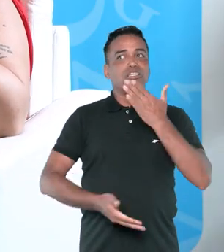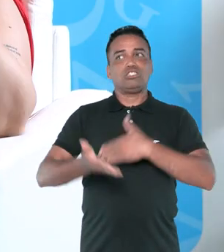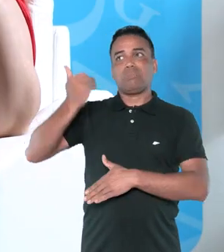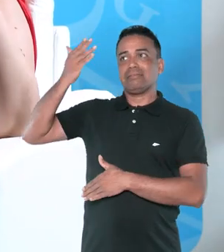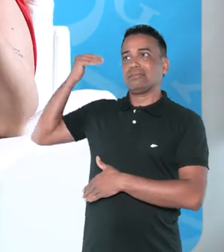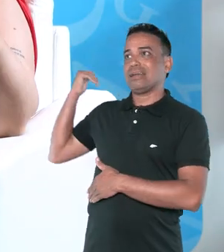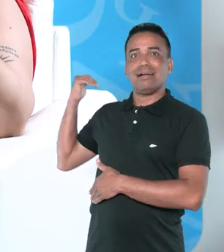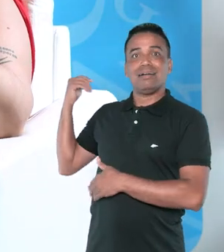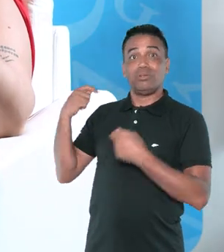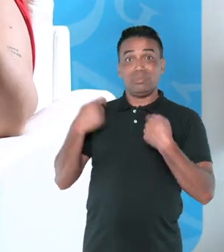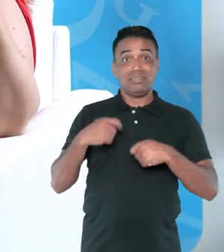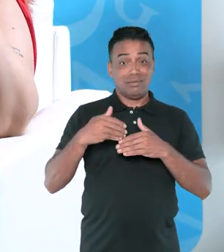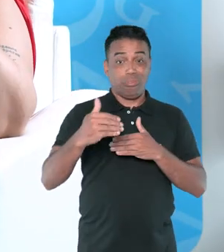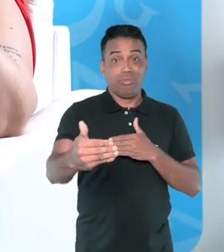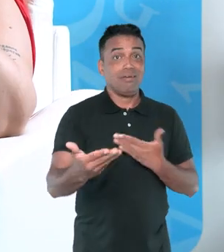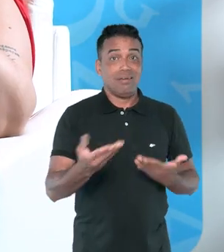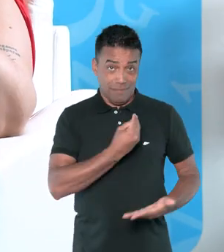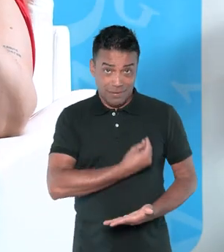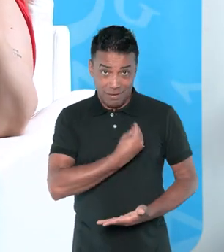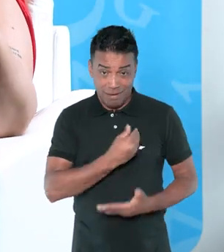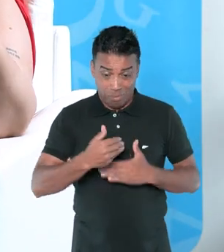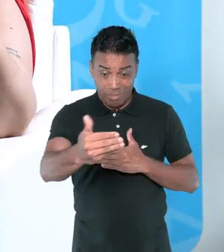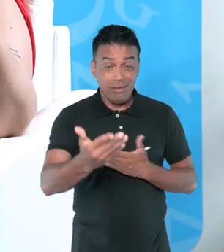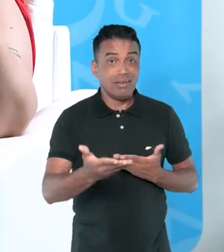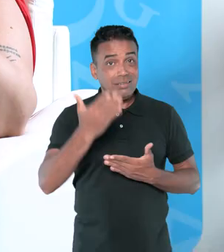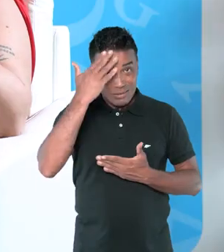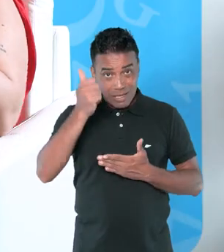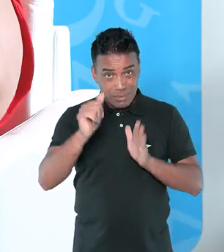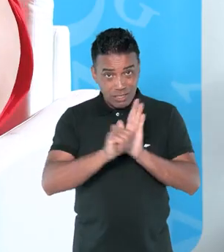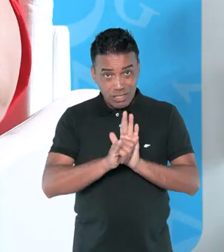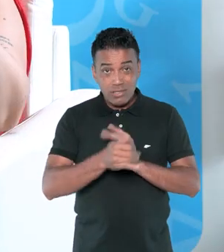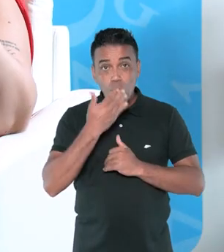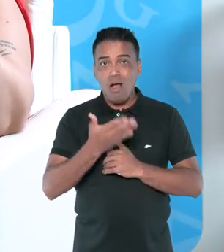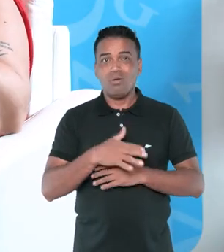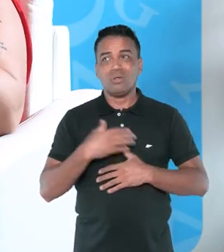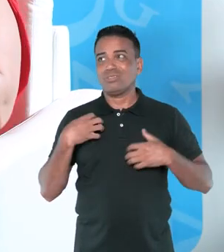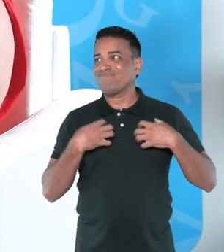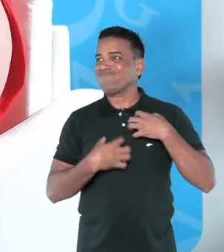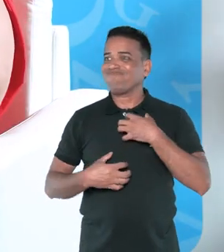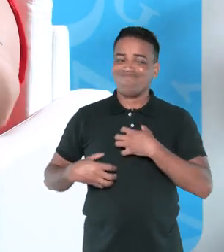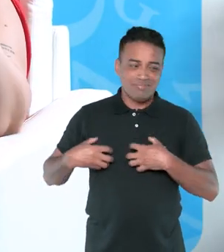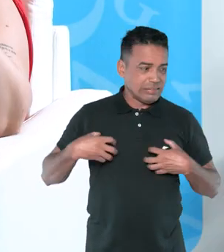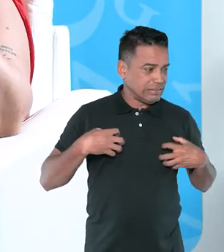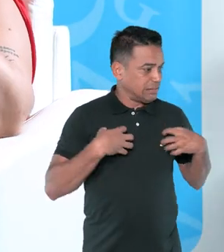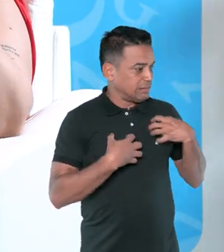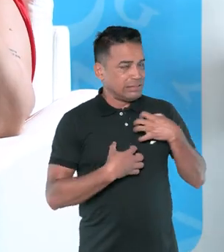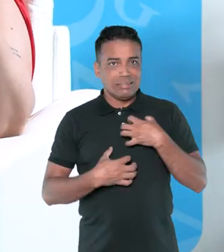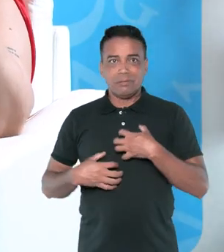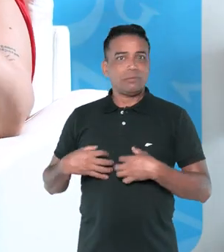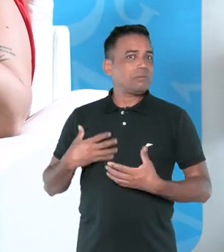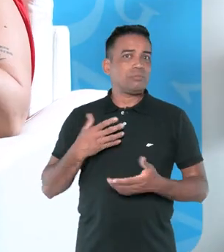e a gente precisa viver a partir disso sem saber direito quem é que nós somos. Isso mexeu muito com tudo que eu fui fazendo depois com o